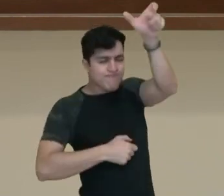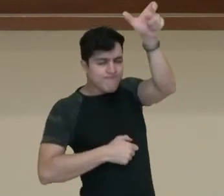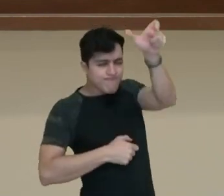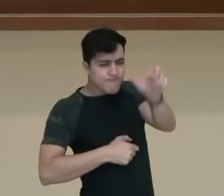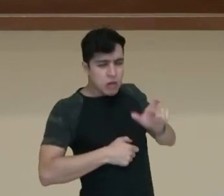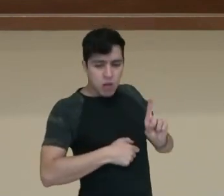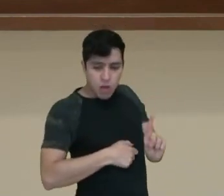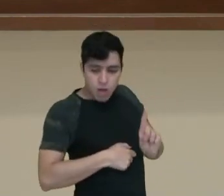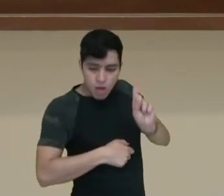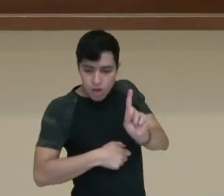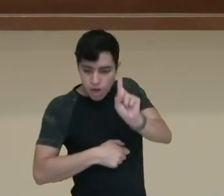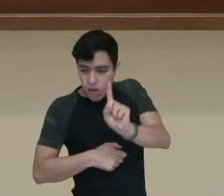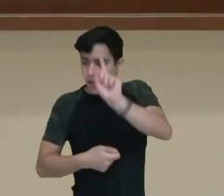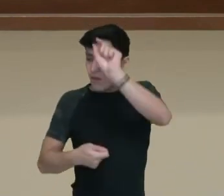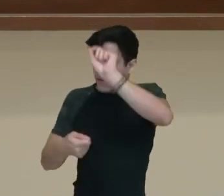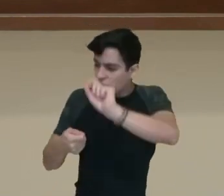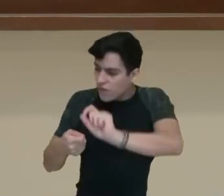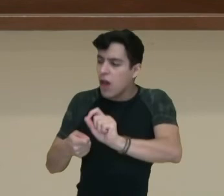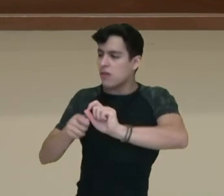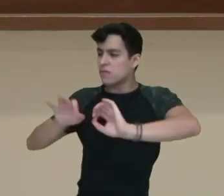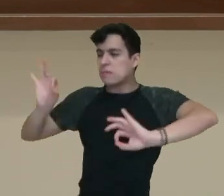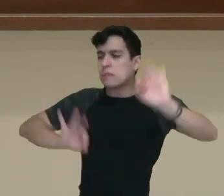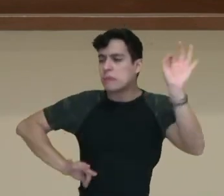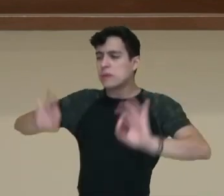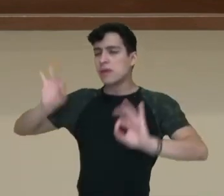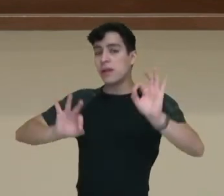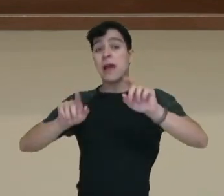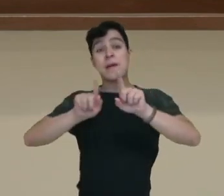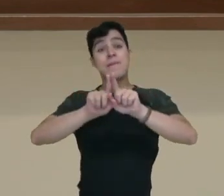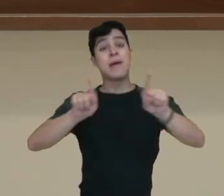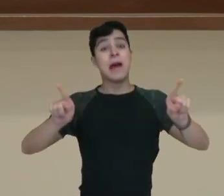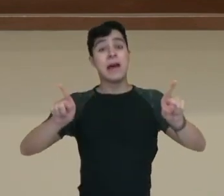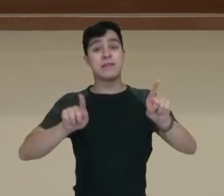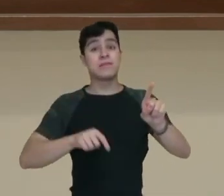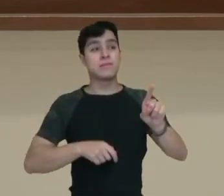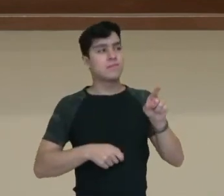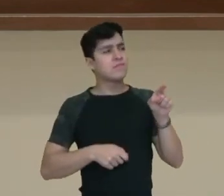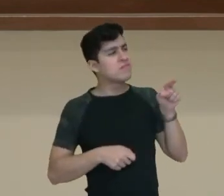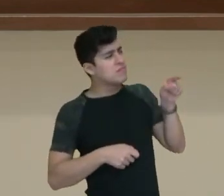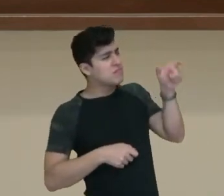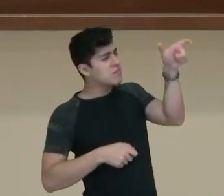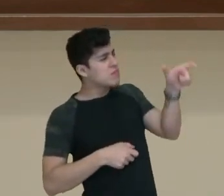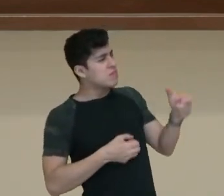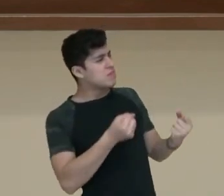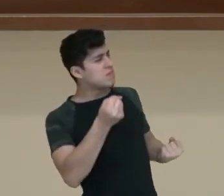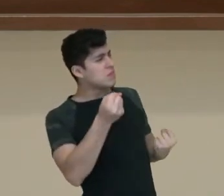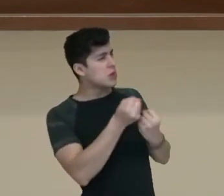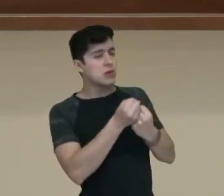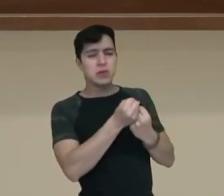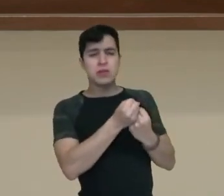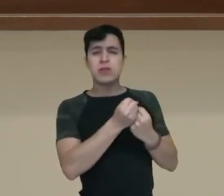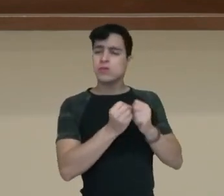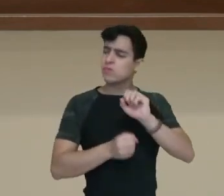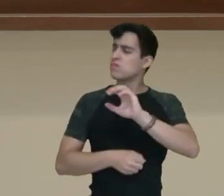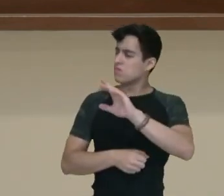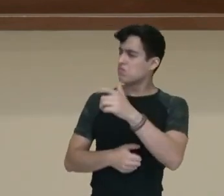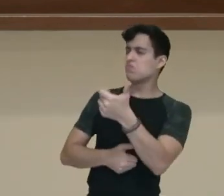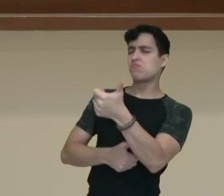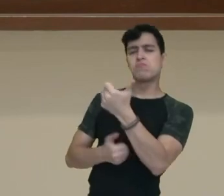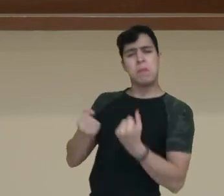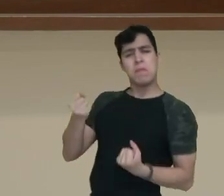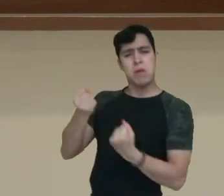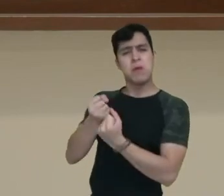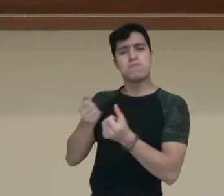ser a mesma que realiza. Mas a pessoa que apoia é alguém que está só ali na retaguarda, que